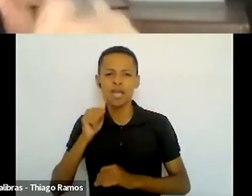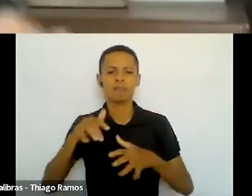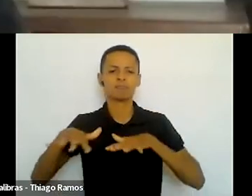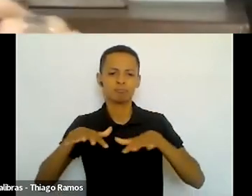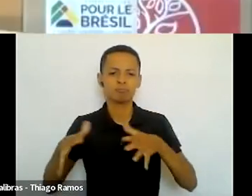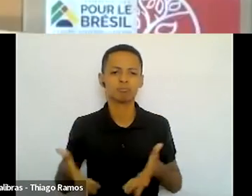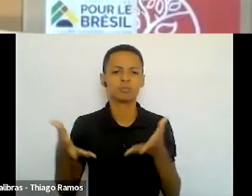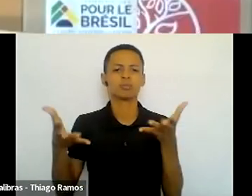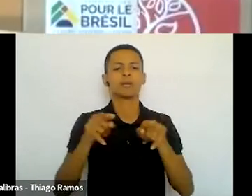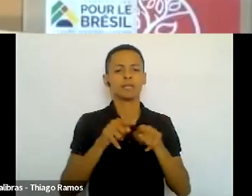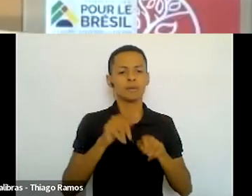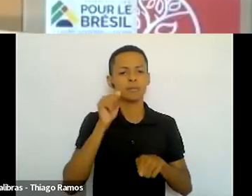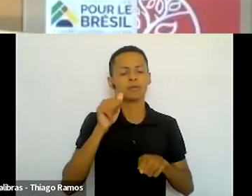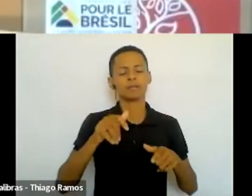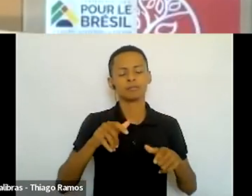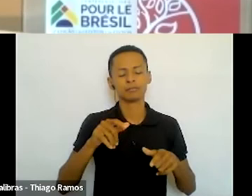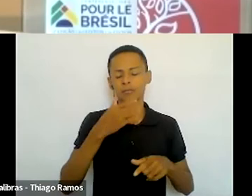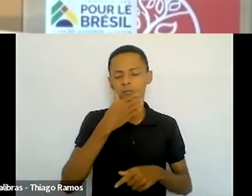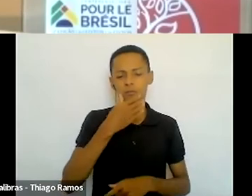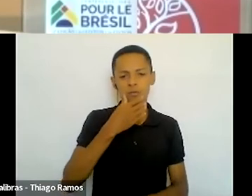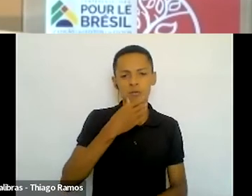women's, organizations, de fato,